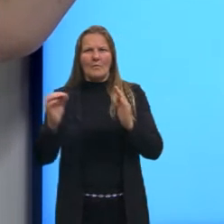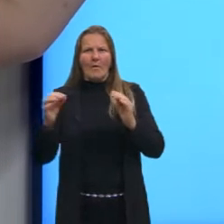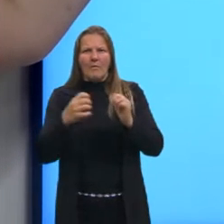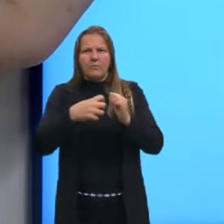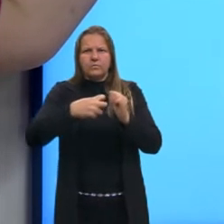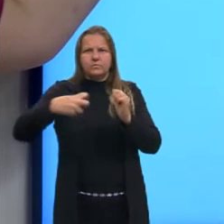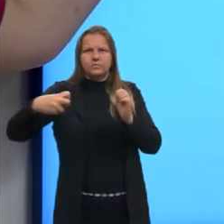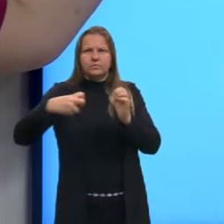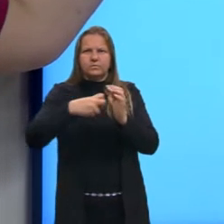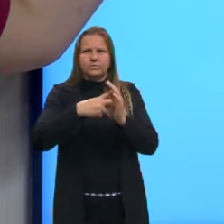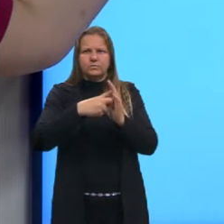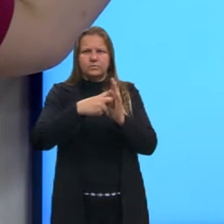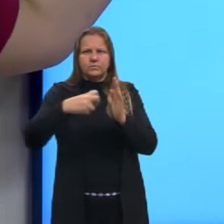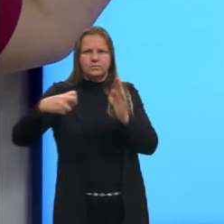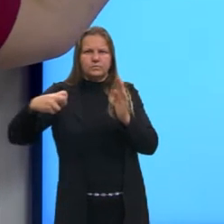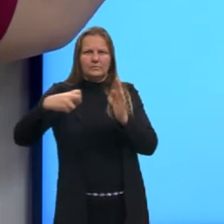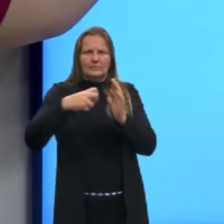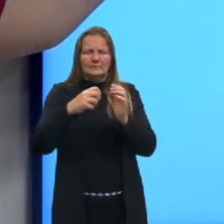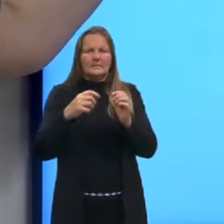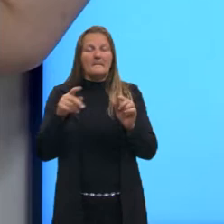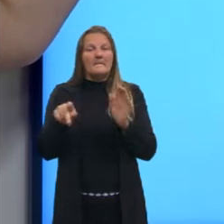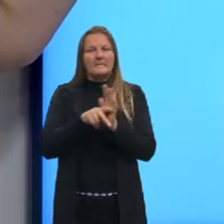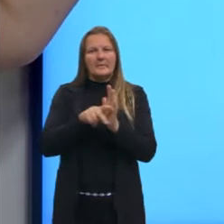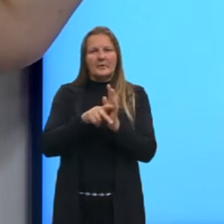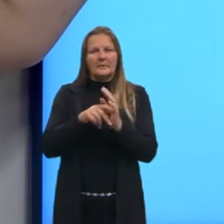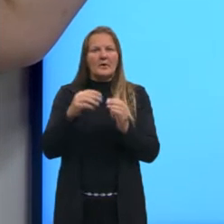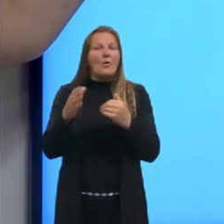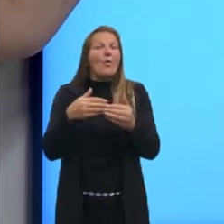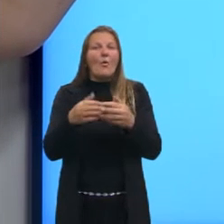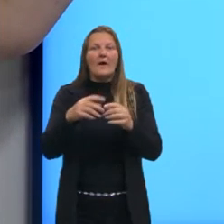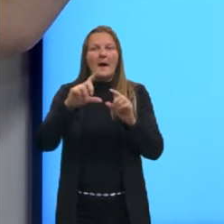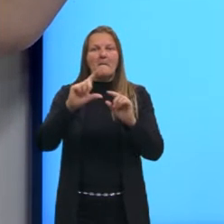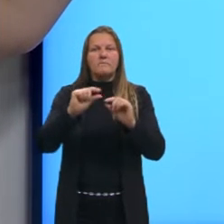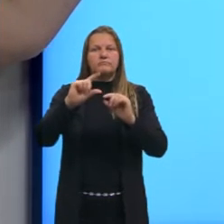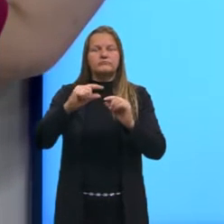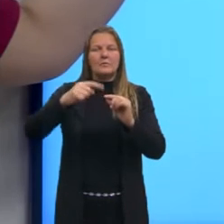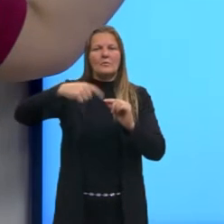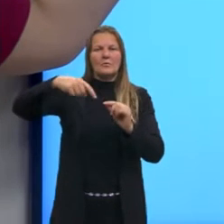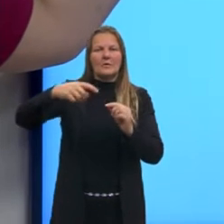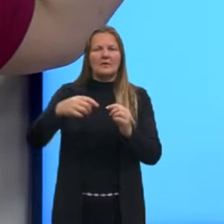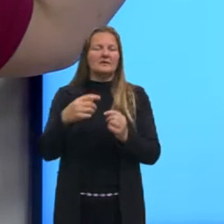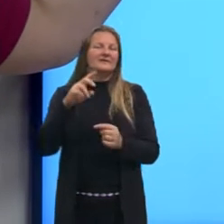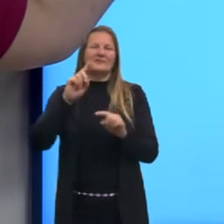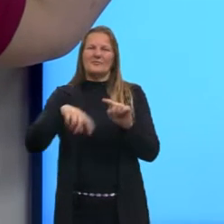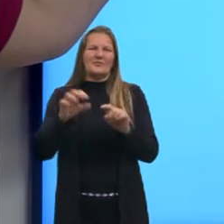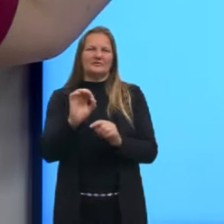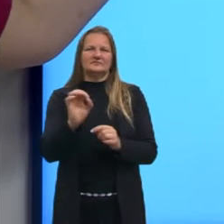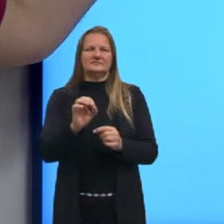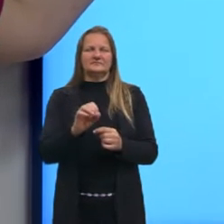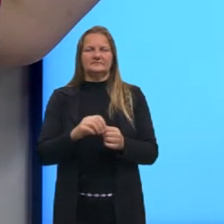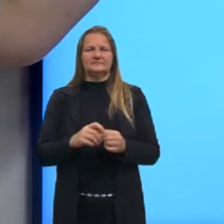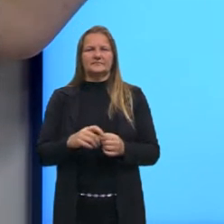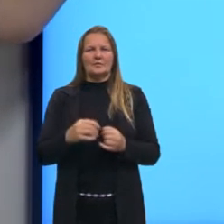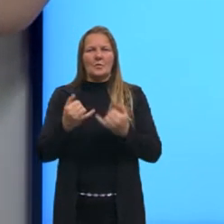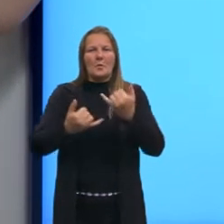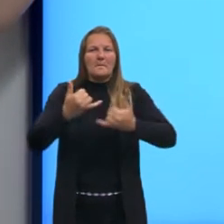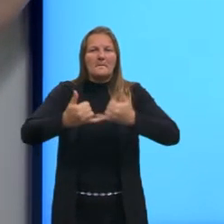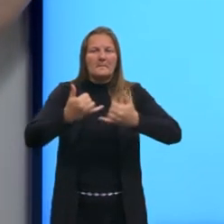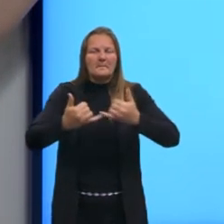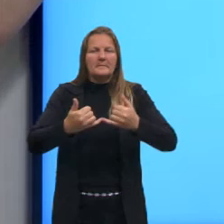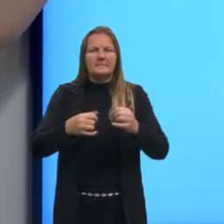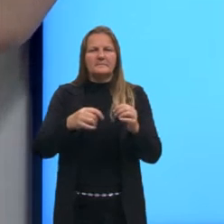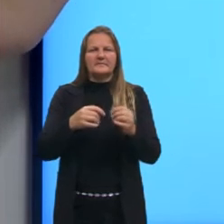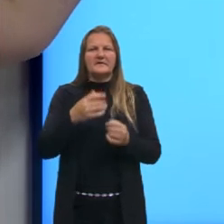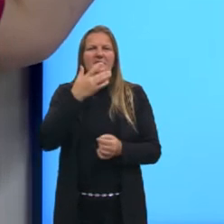porque precisa ser com uma mola específica. Então, por exemplo, não é qualquer mola de caderno, por exemplo, ou algum brinquedo, que vai